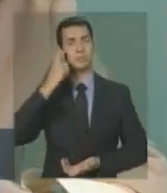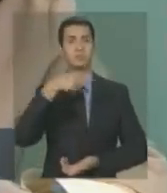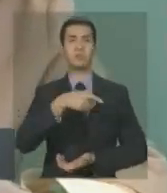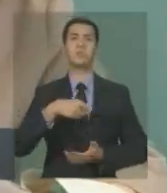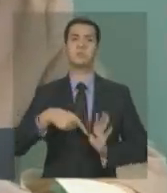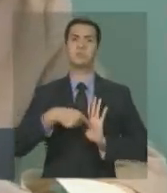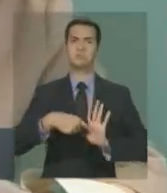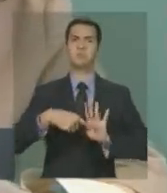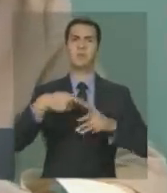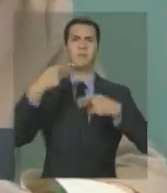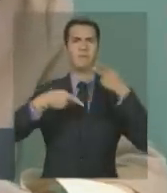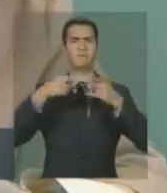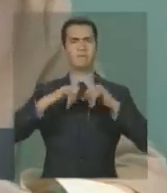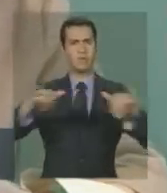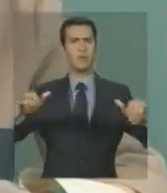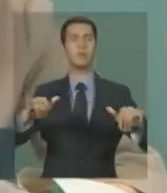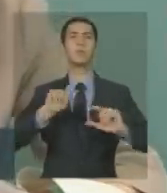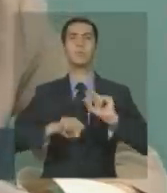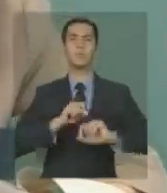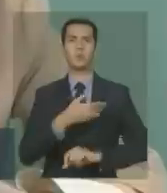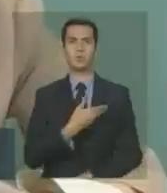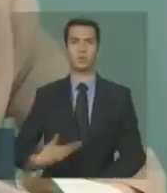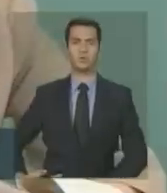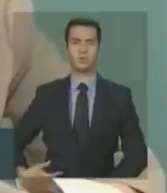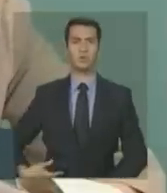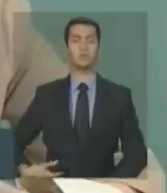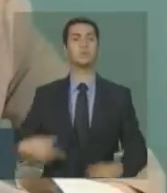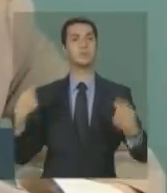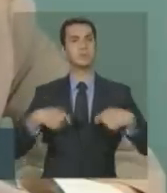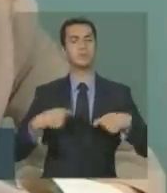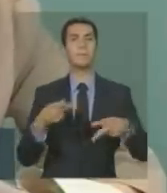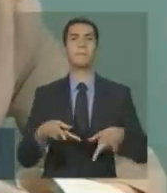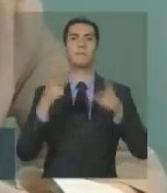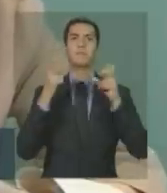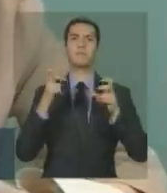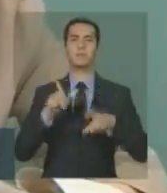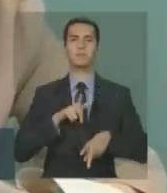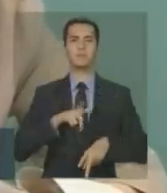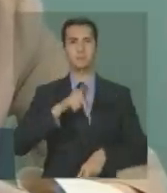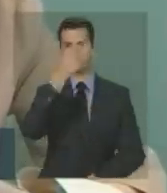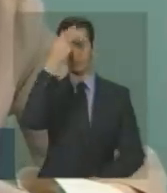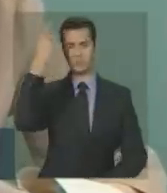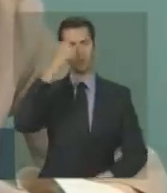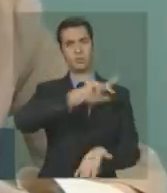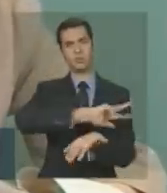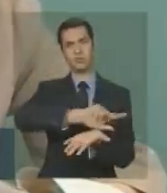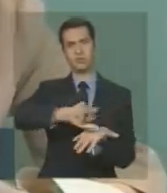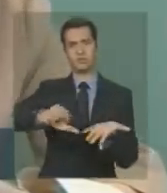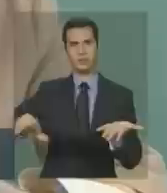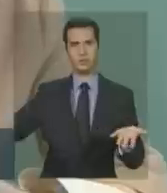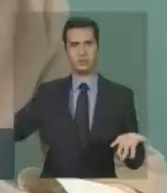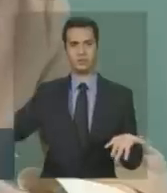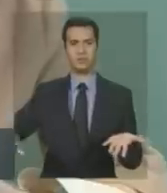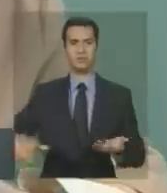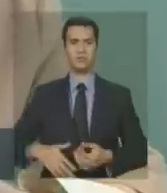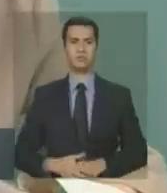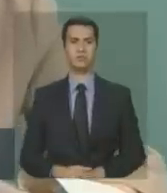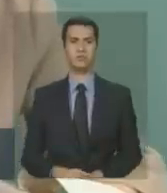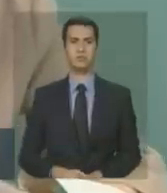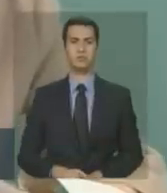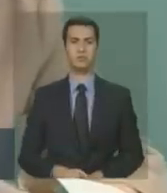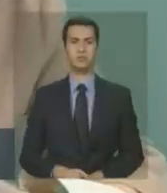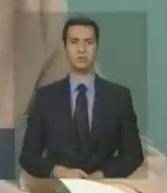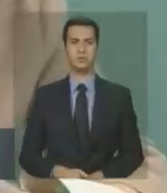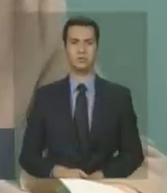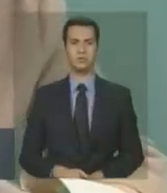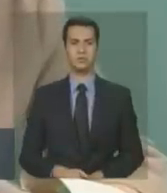para que o governo também a cada momento perceba na diversidade das pessoas enfim inclusive diante